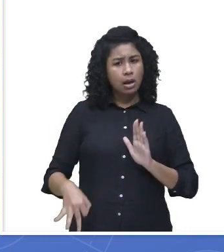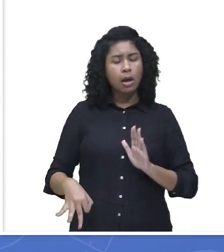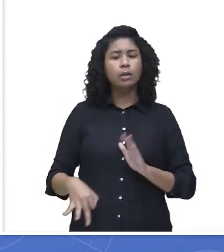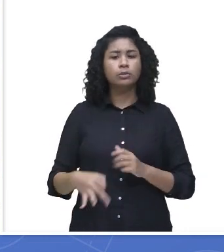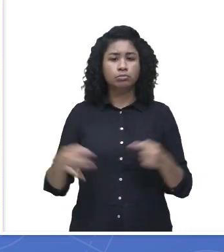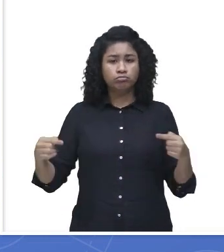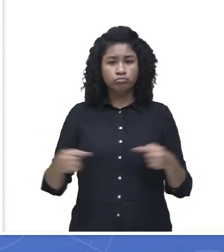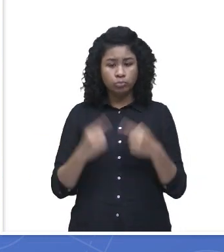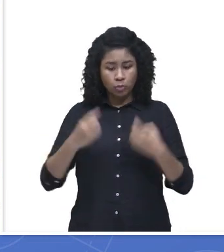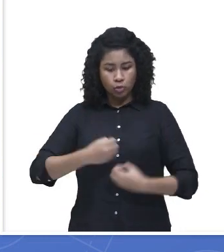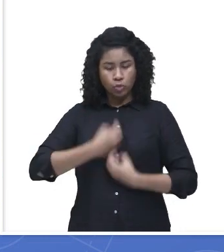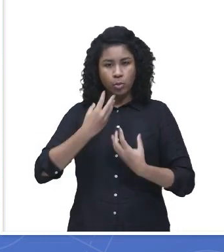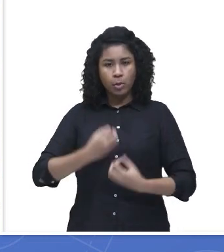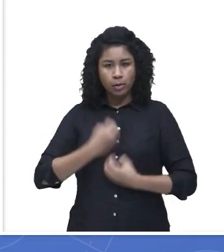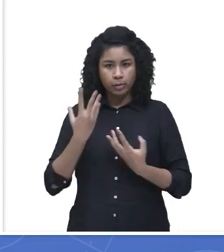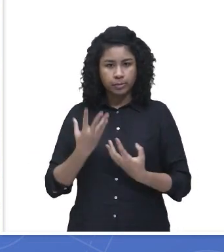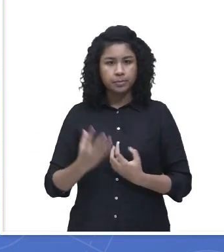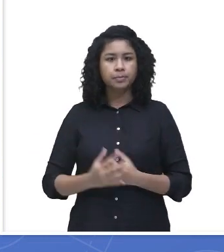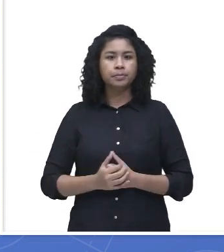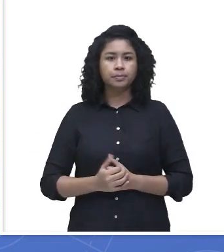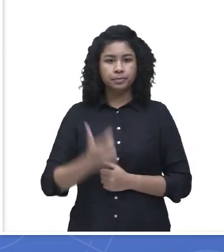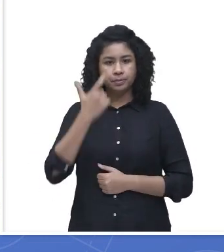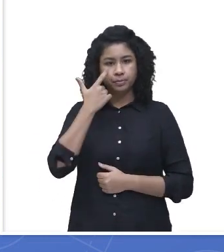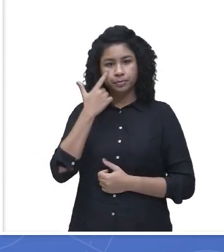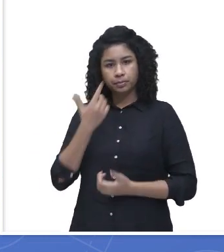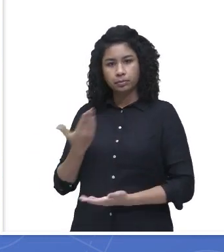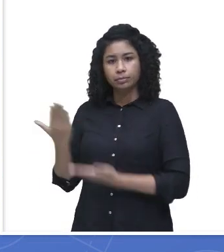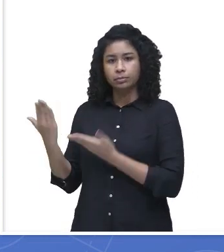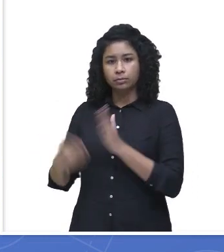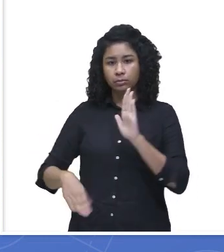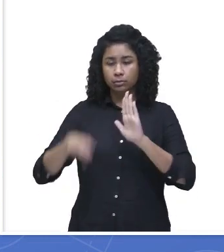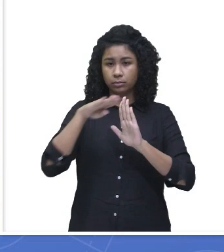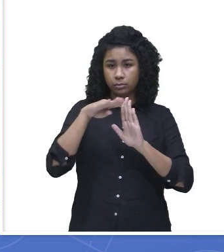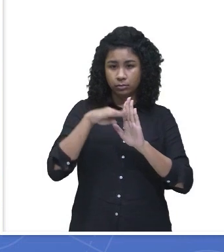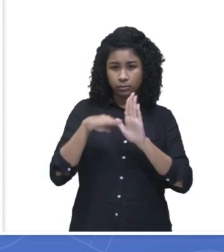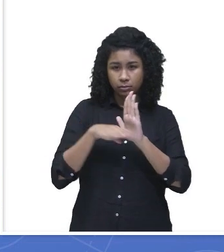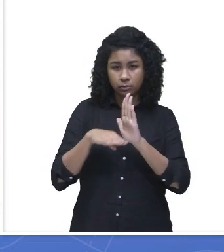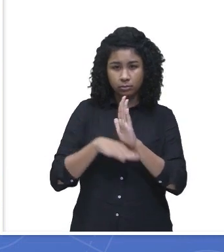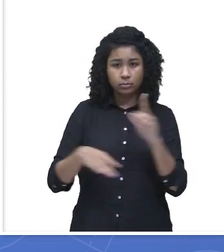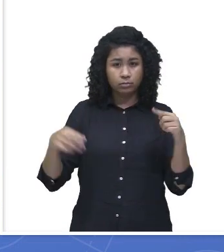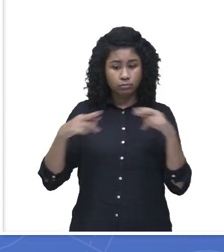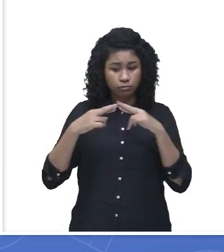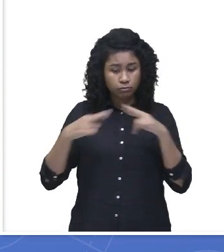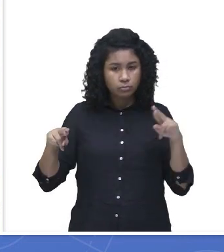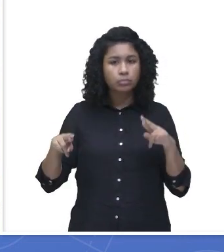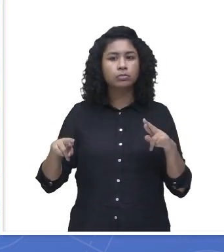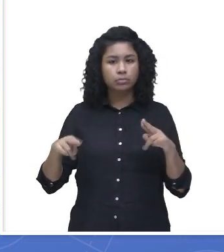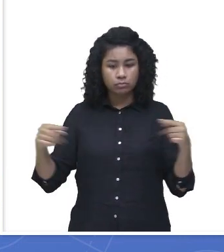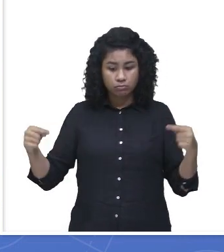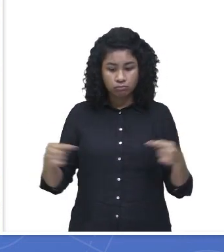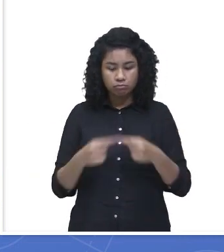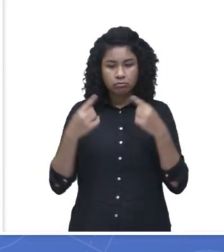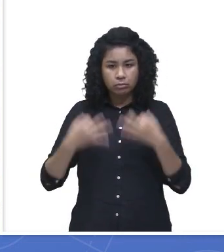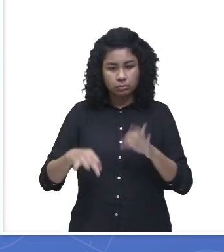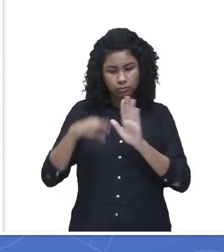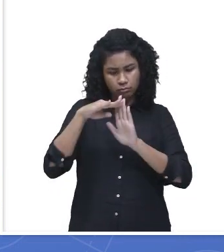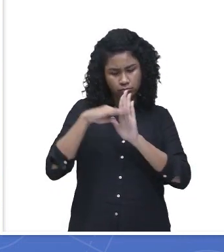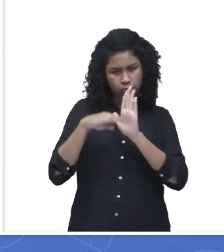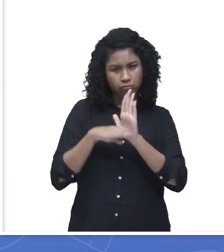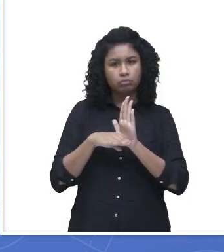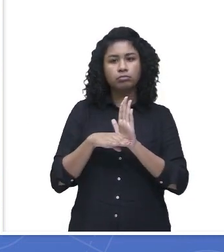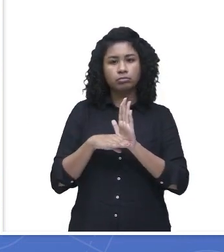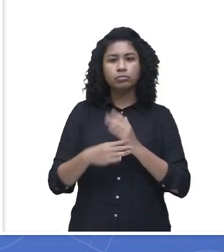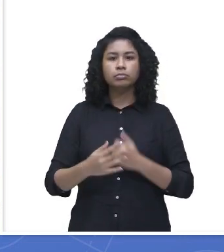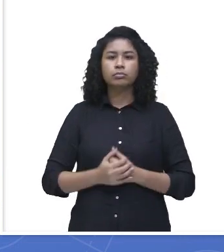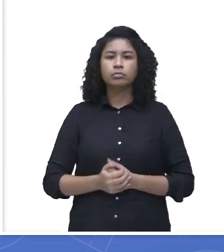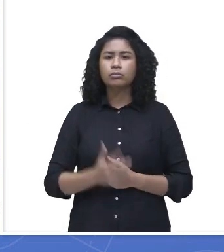soneto. Olha só, a métrica e esquemas de rimas bem rígido e o nosso poema tem a forma de um soneto. Como